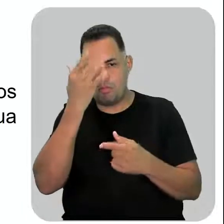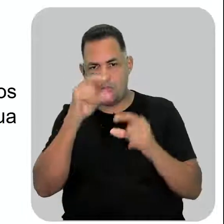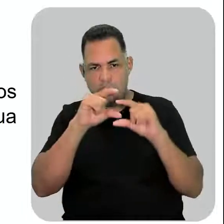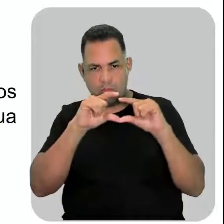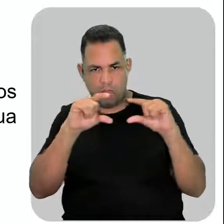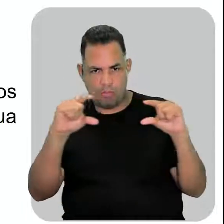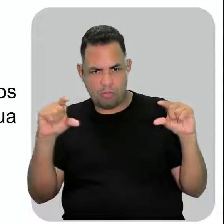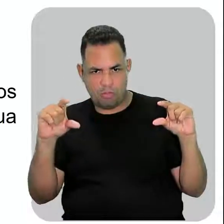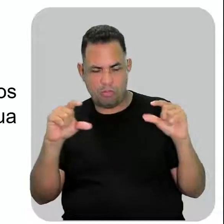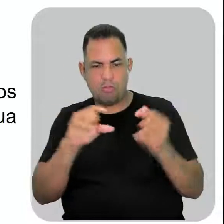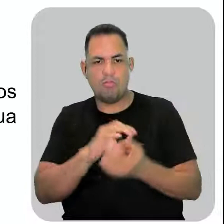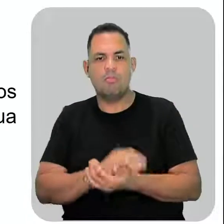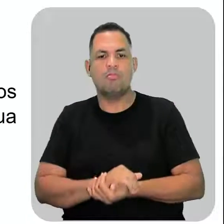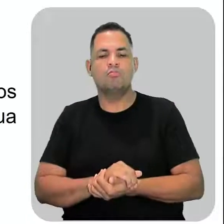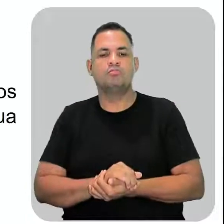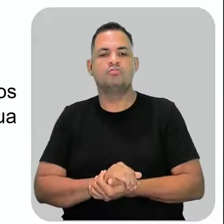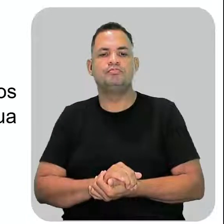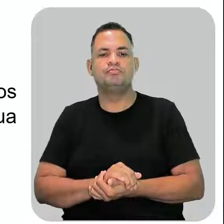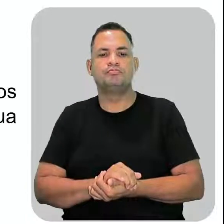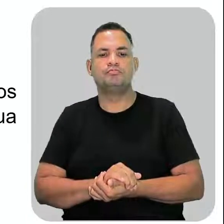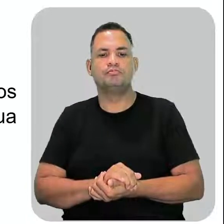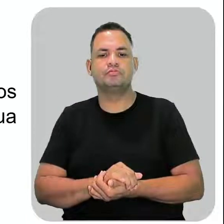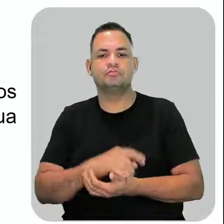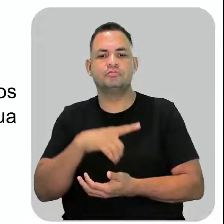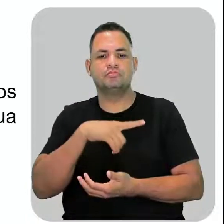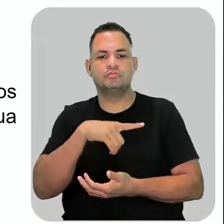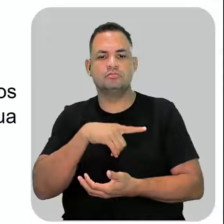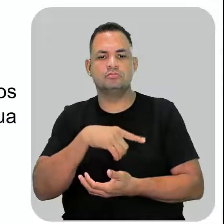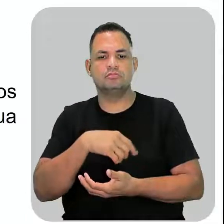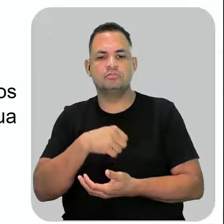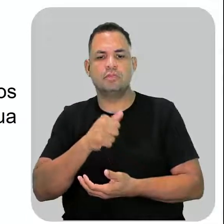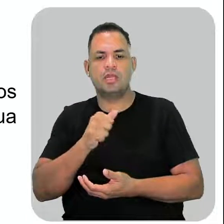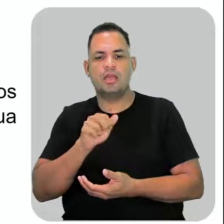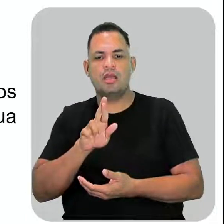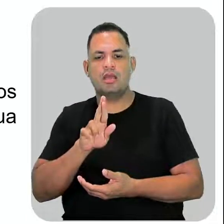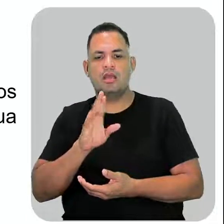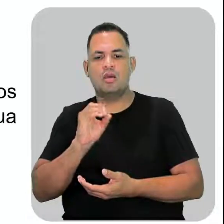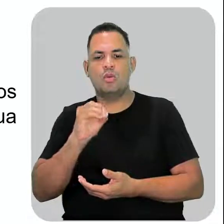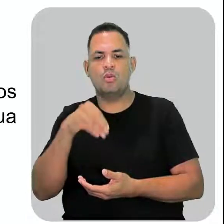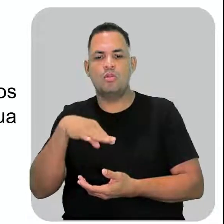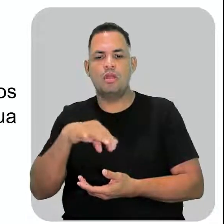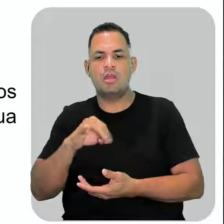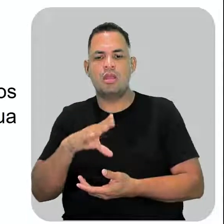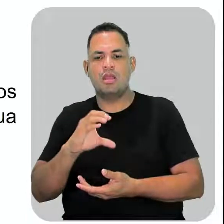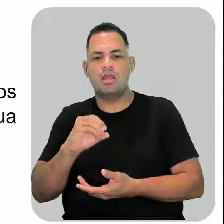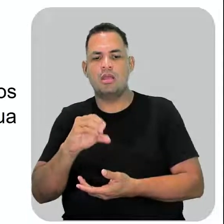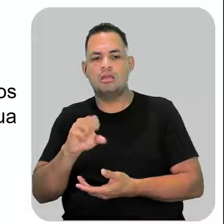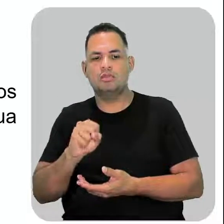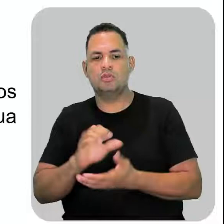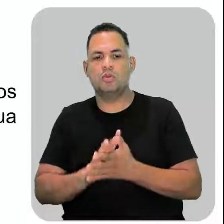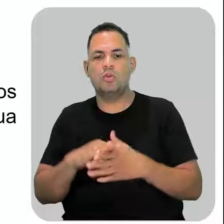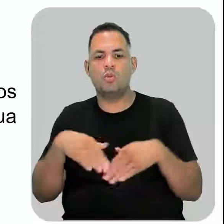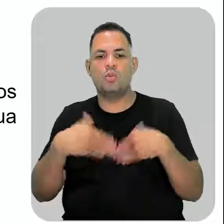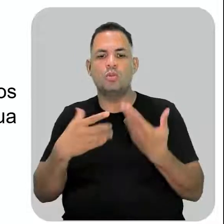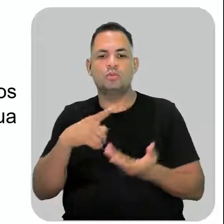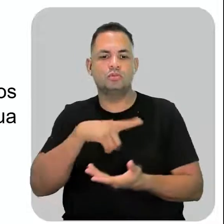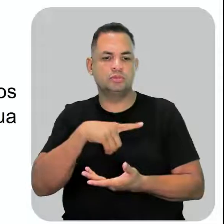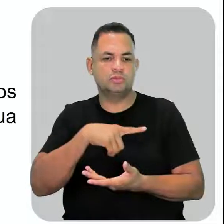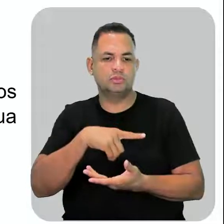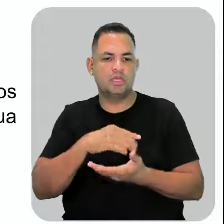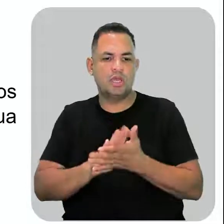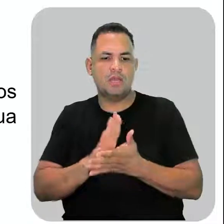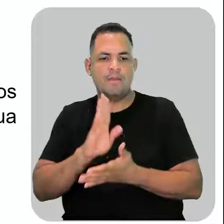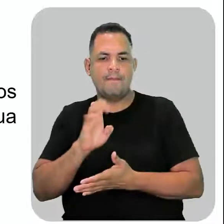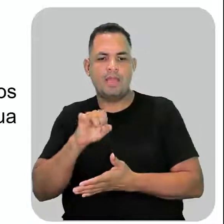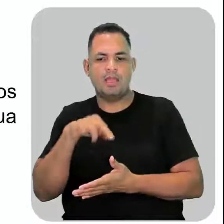dos alcadienos. E nós também temos os aromáticos, né, que são quando a gente tem o benzeno